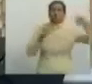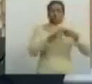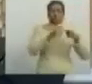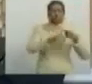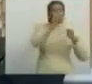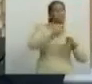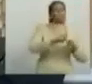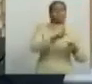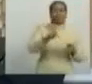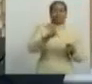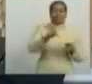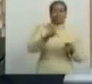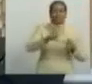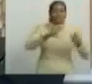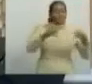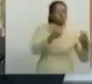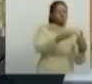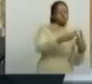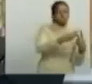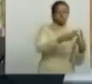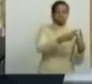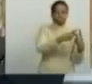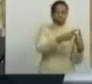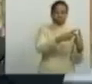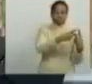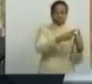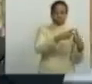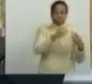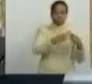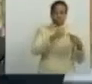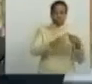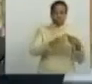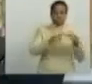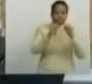tudo preso, porque se pronunciaram,